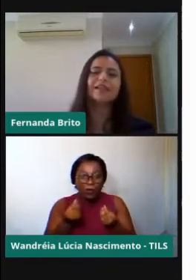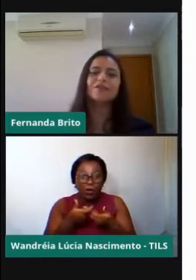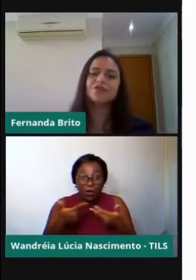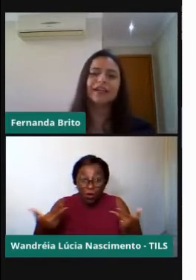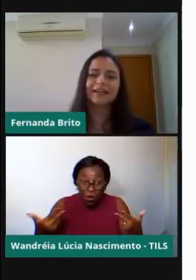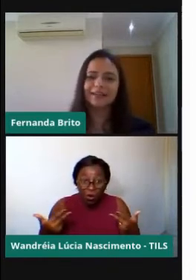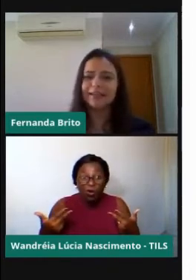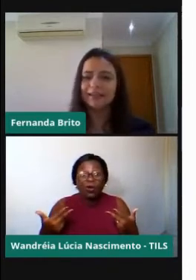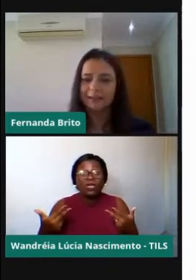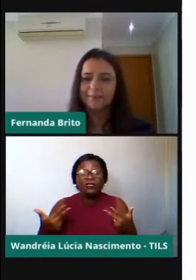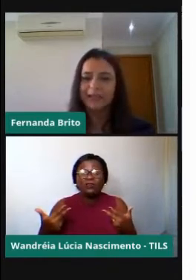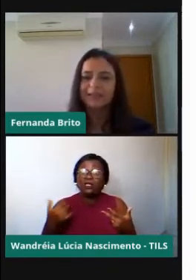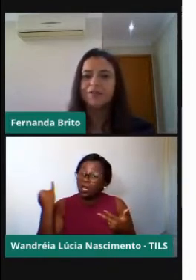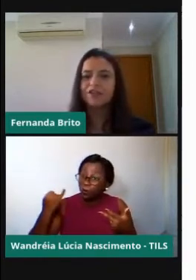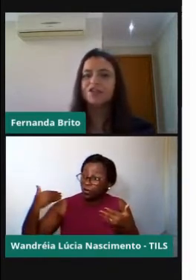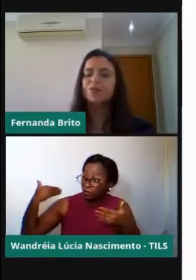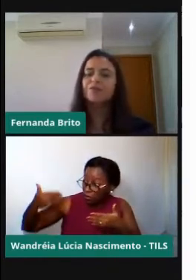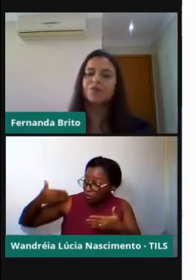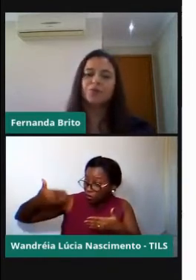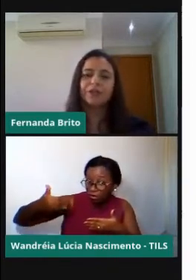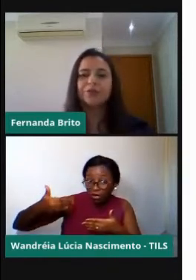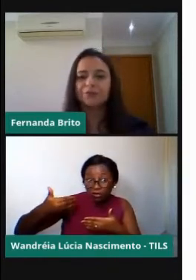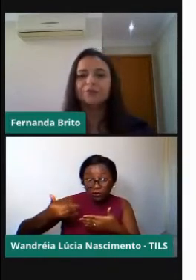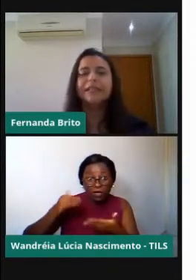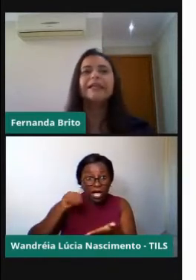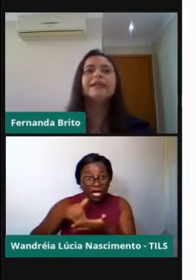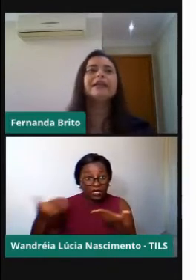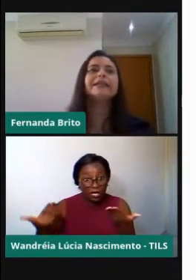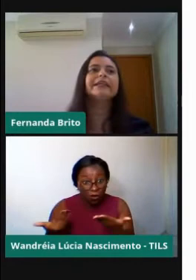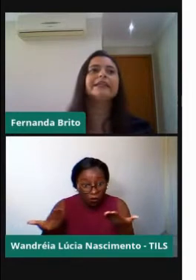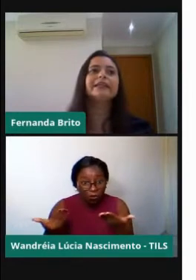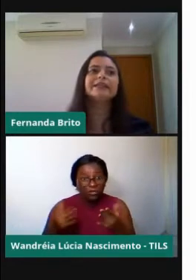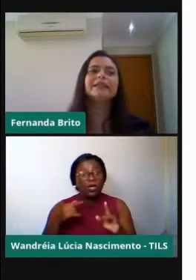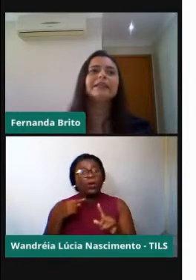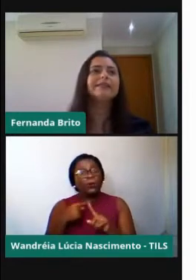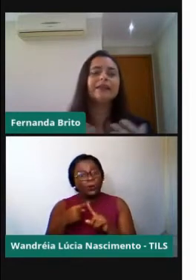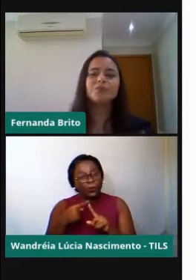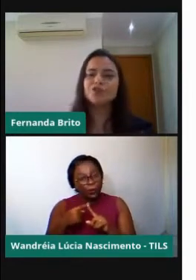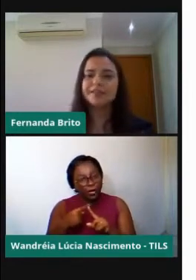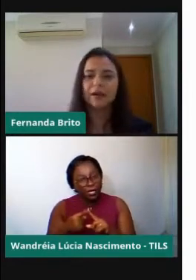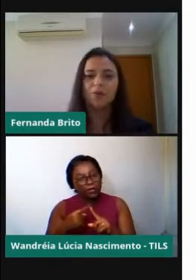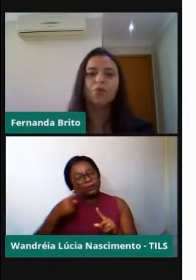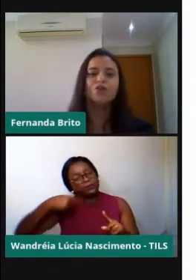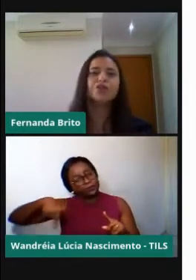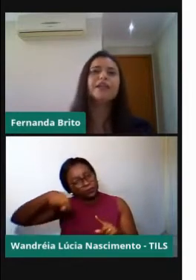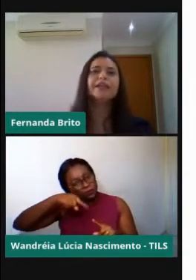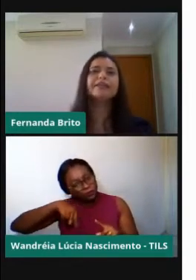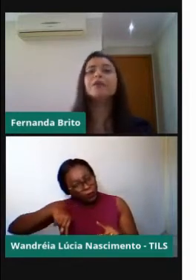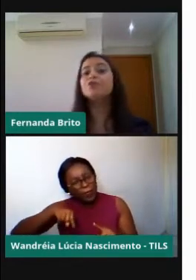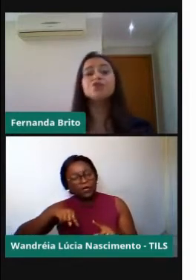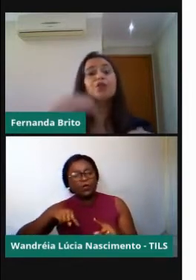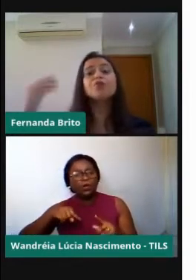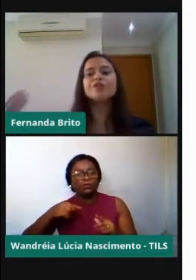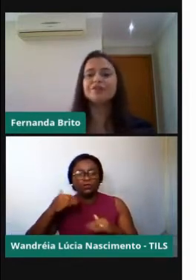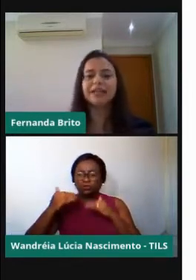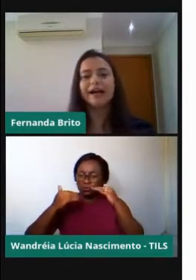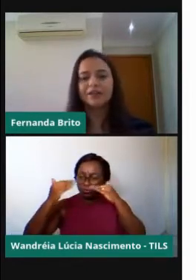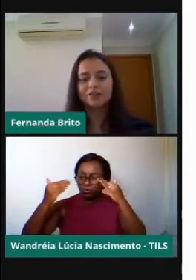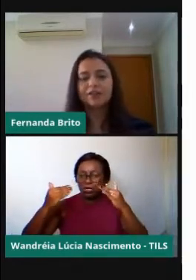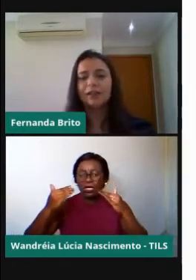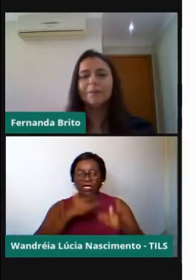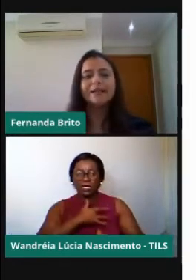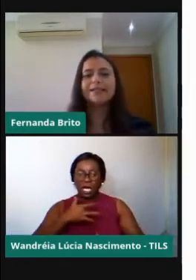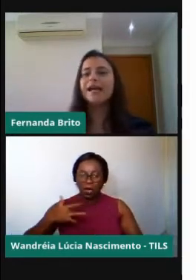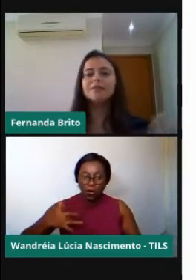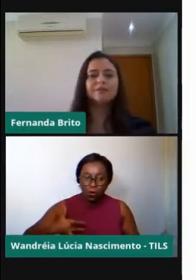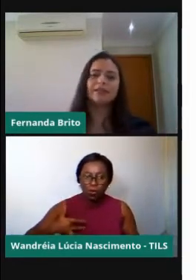que nos fizeram chegar até aqui. Então, a gente não evoluiu, né, em termos de saúde, em termos de